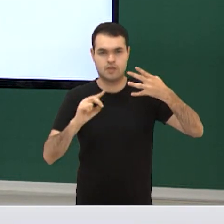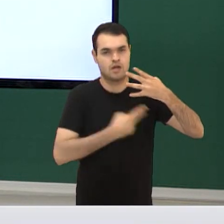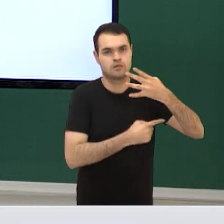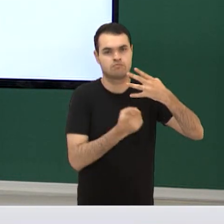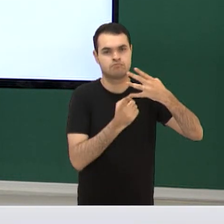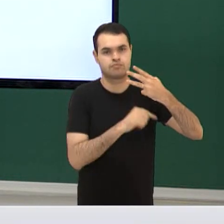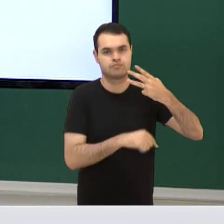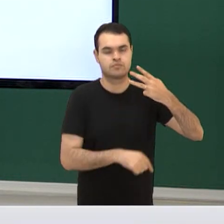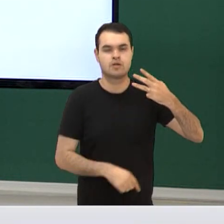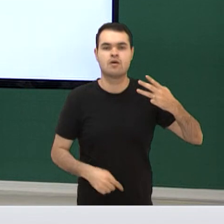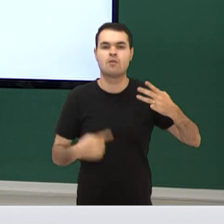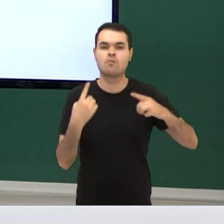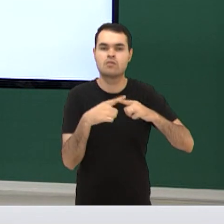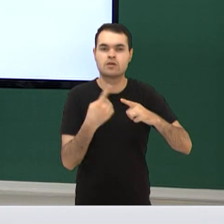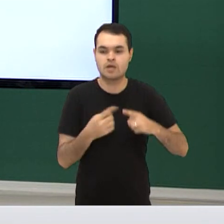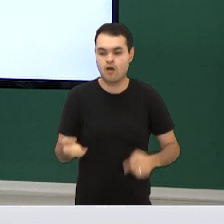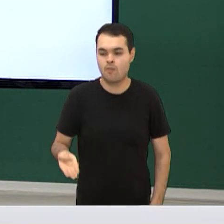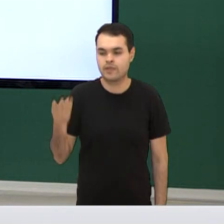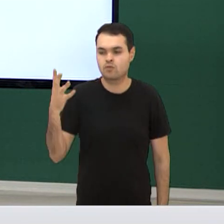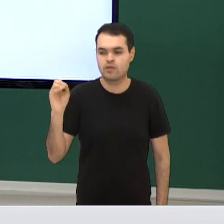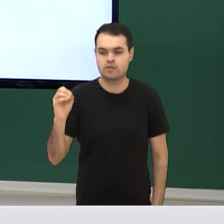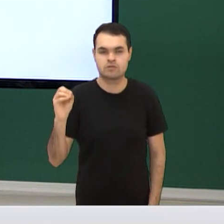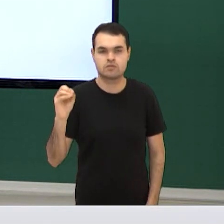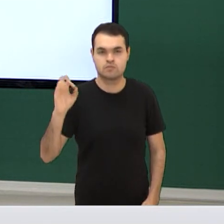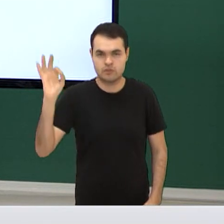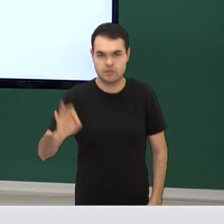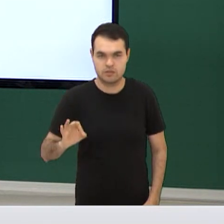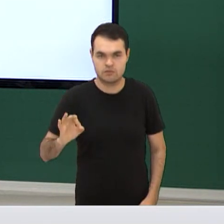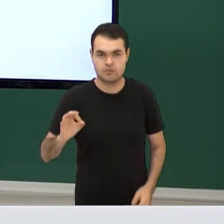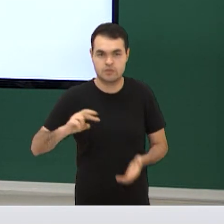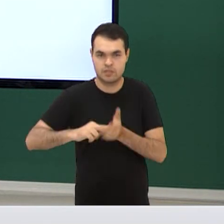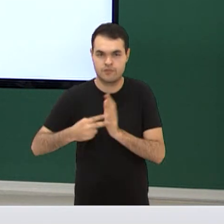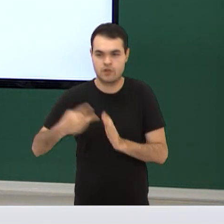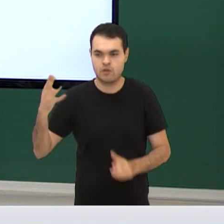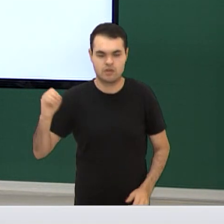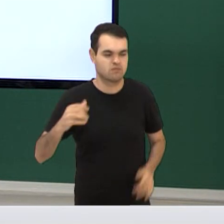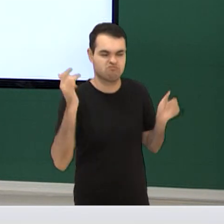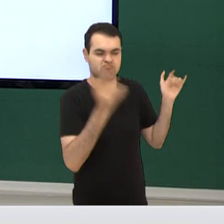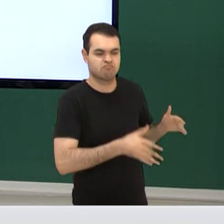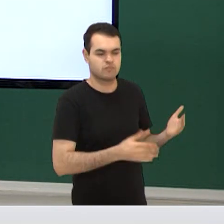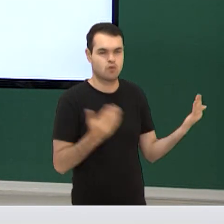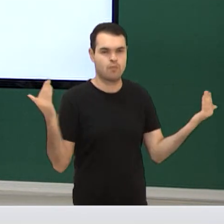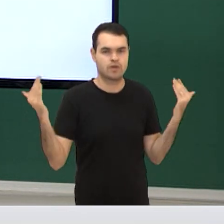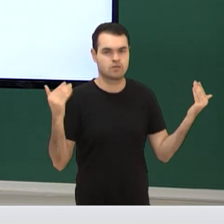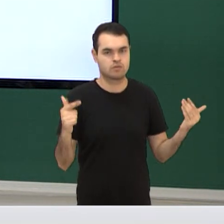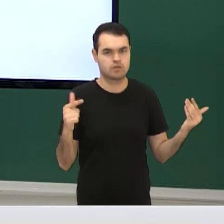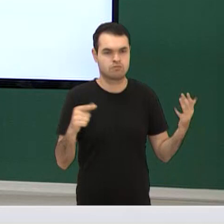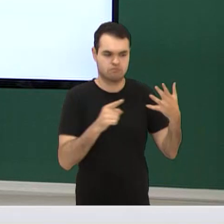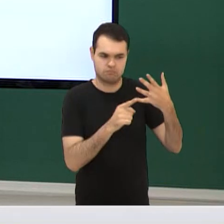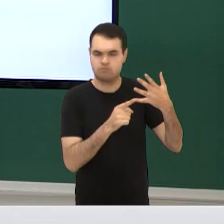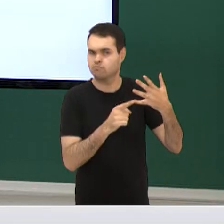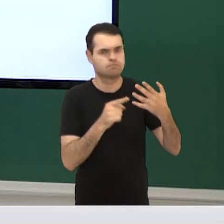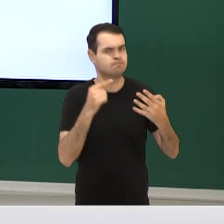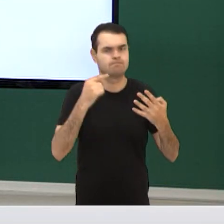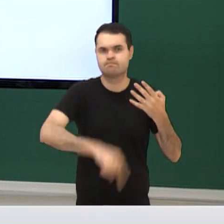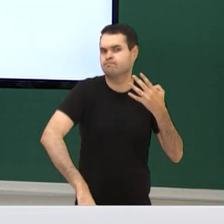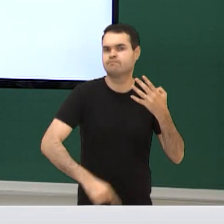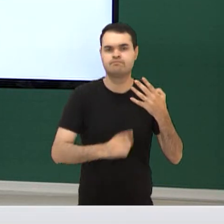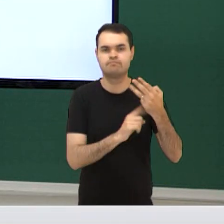futuras, hein? Então, qual que é a pergunta? Um aumento de 40% significa o quê? Então, assim, vamos